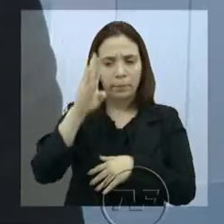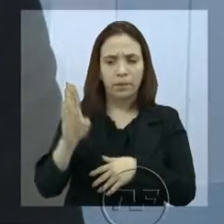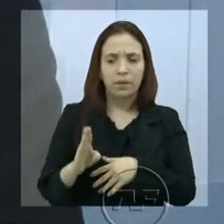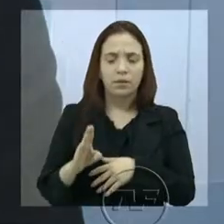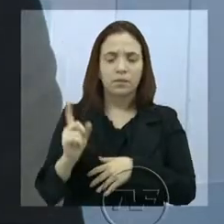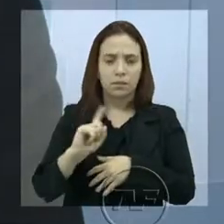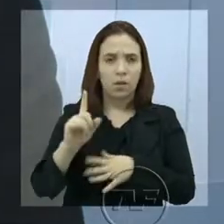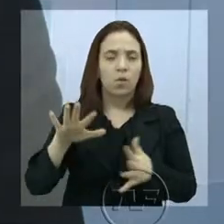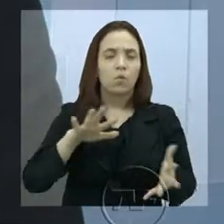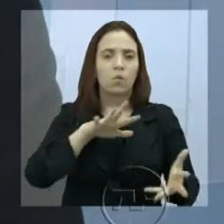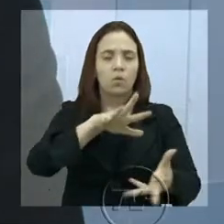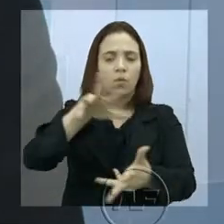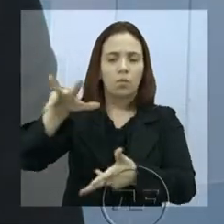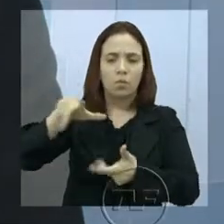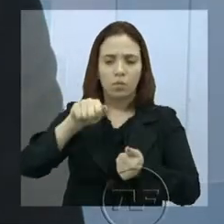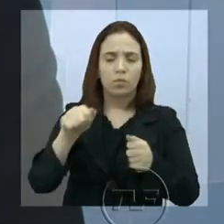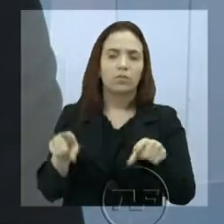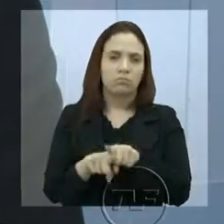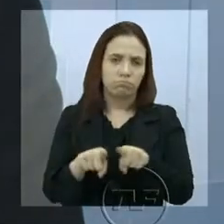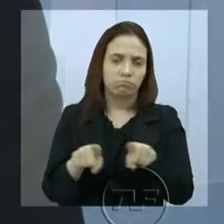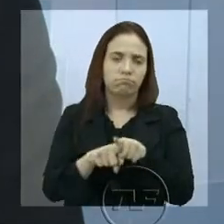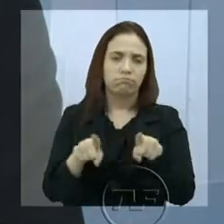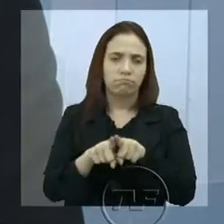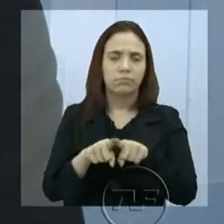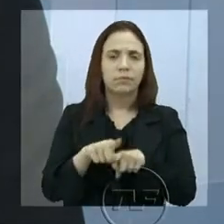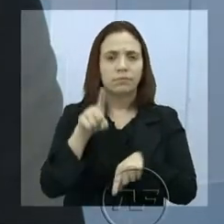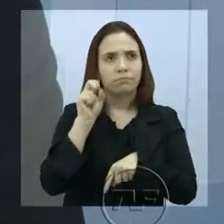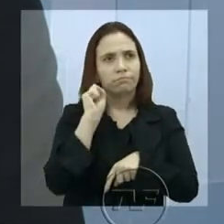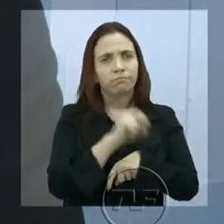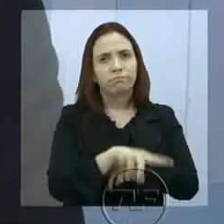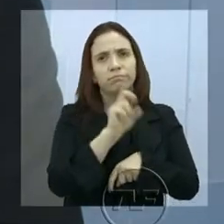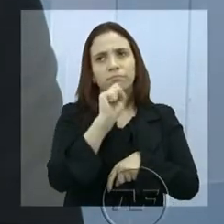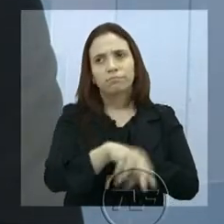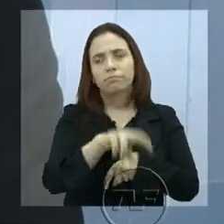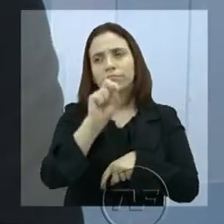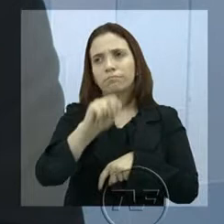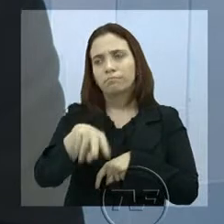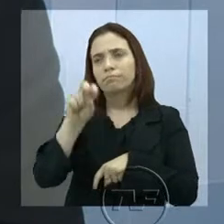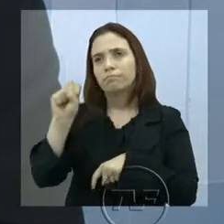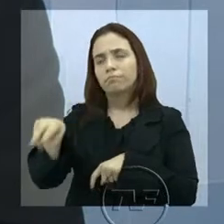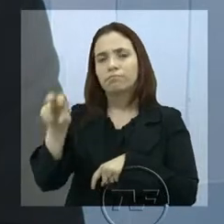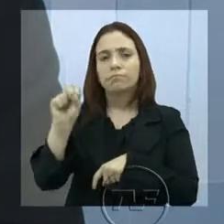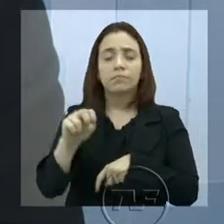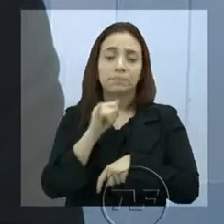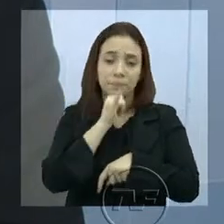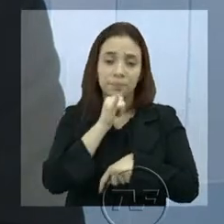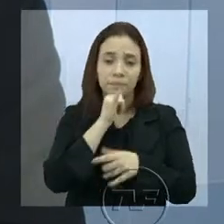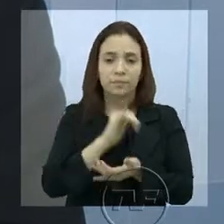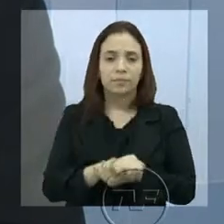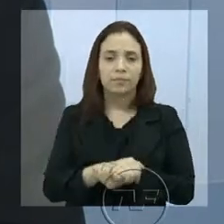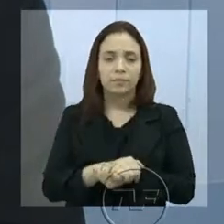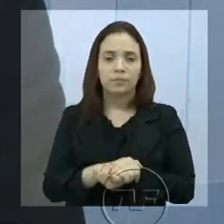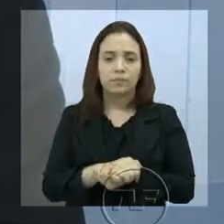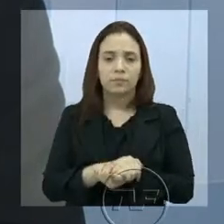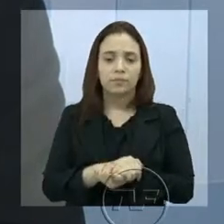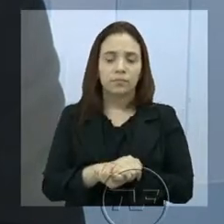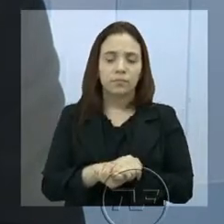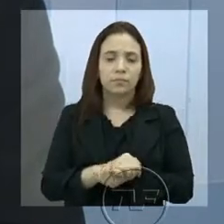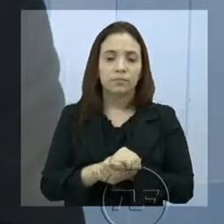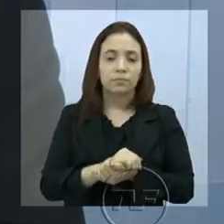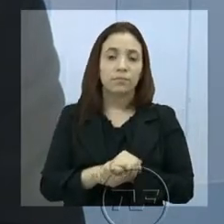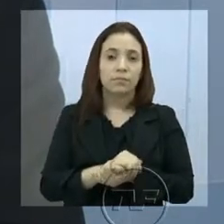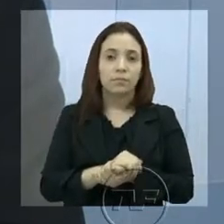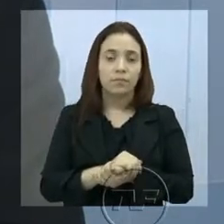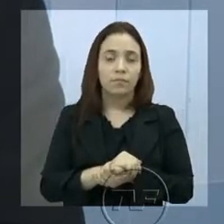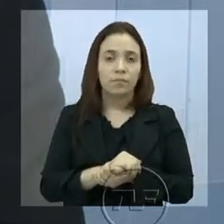nível mundial mesmo, também nós temos assistido essa questão. Por exemplo, você pega uma indústria como a